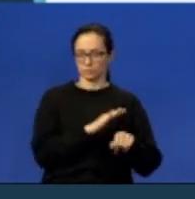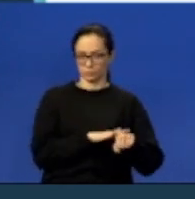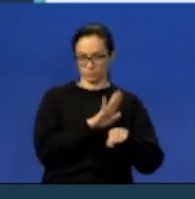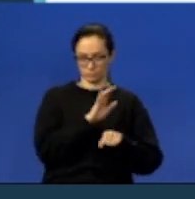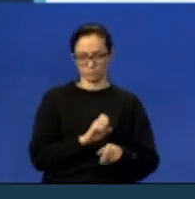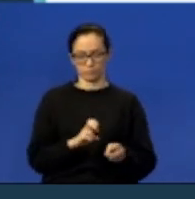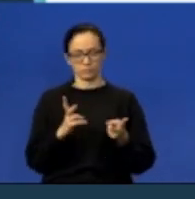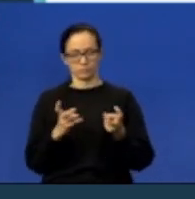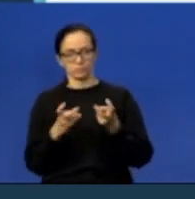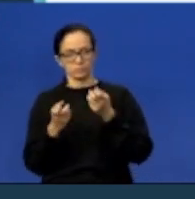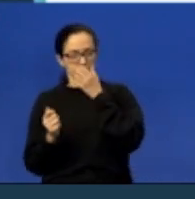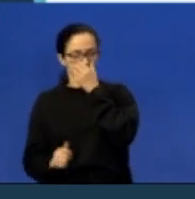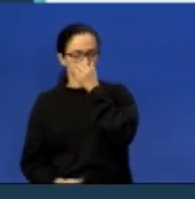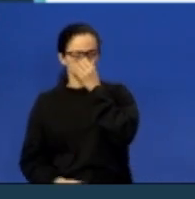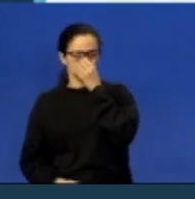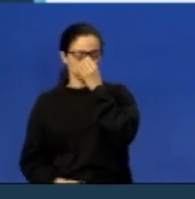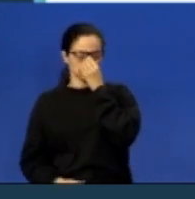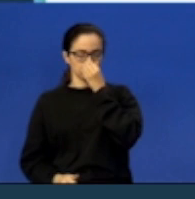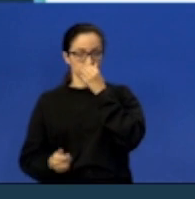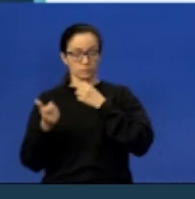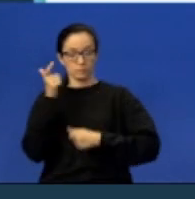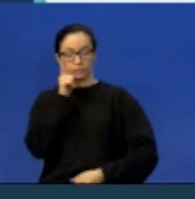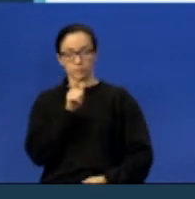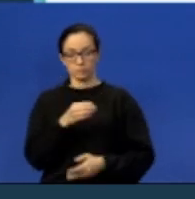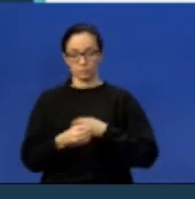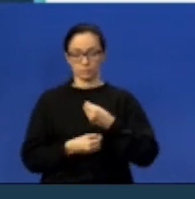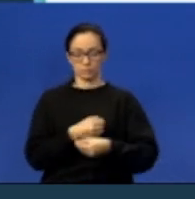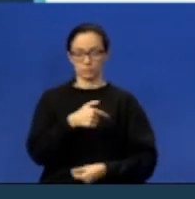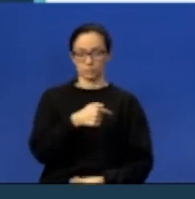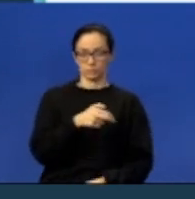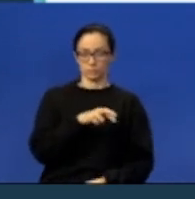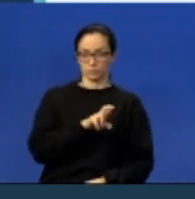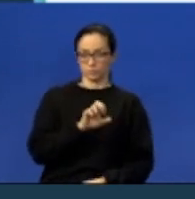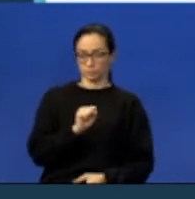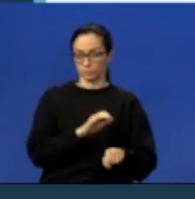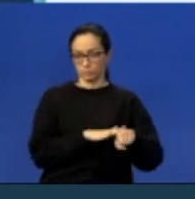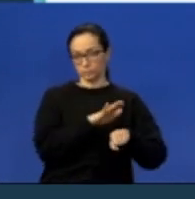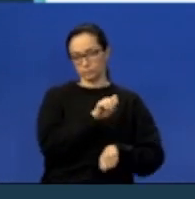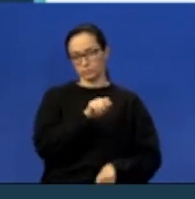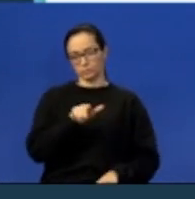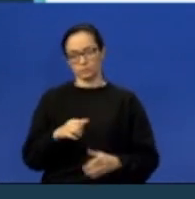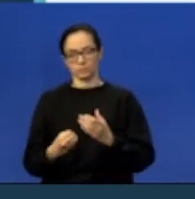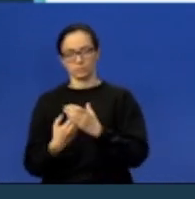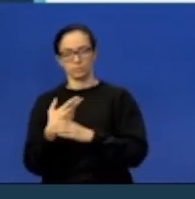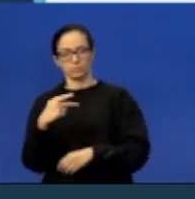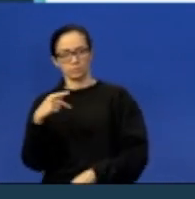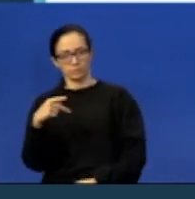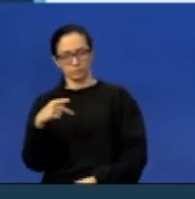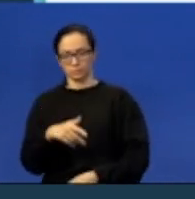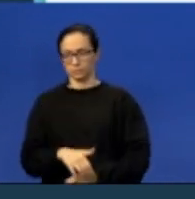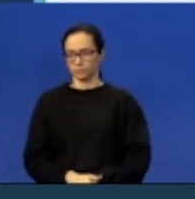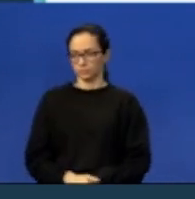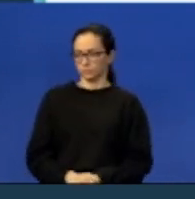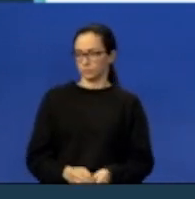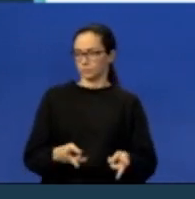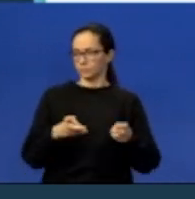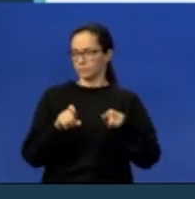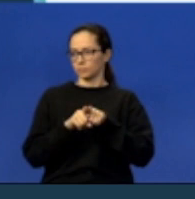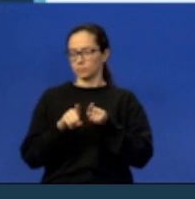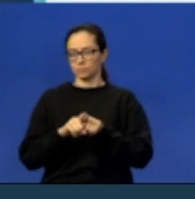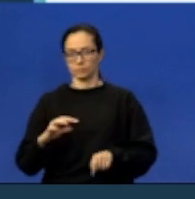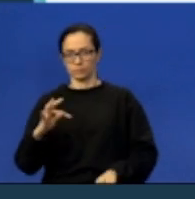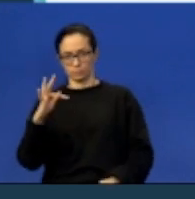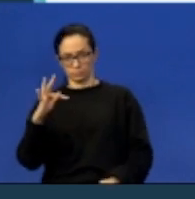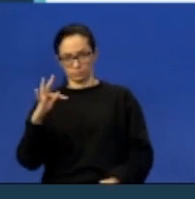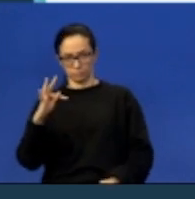observa, portanto, que o complexo QRS ele é maior do que a onda P. E nós também temos aqui a onda T, que